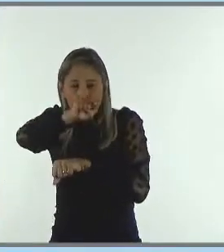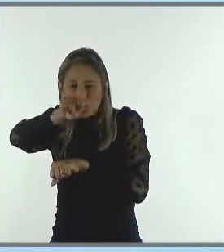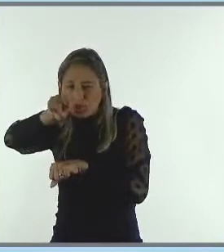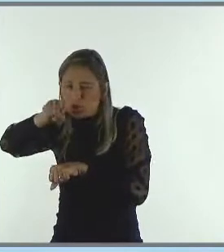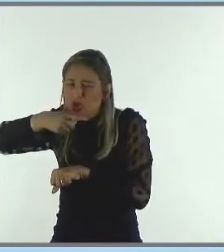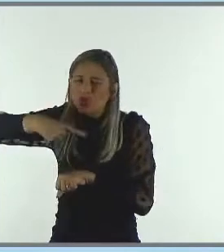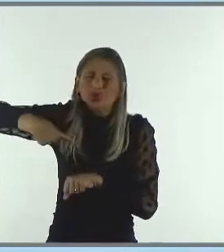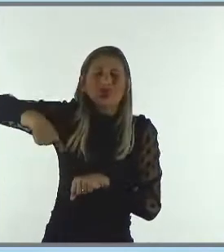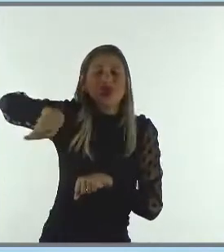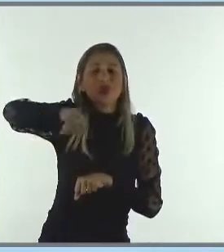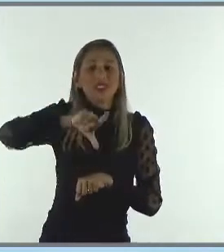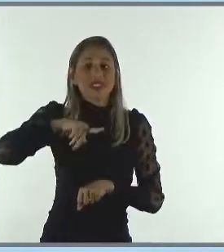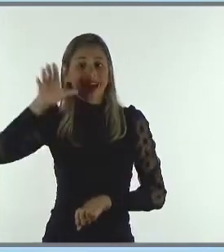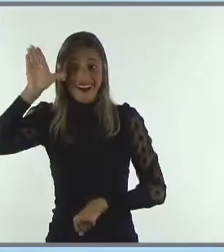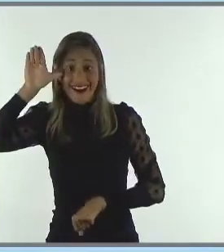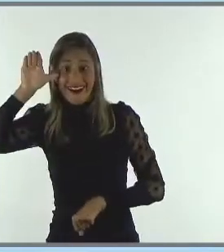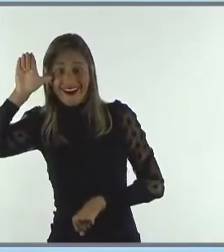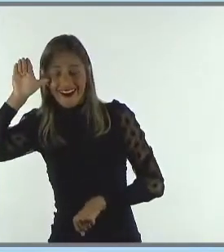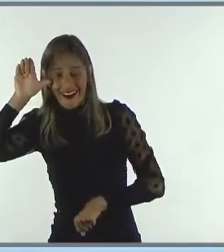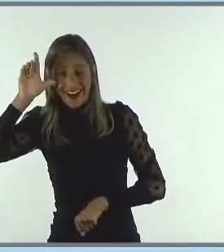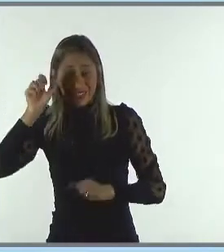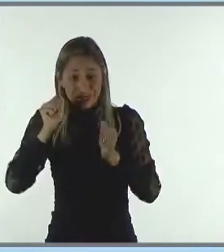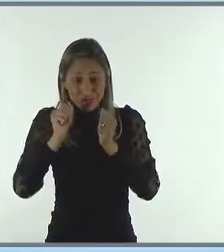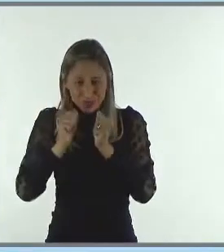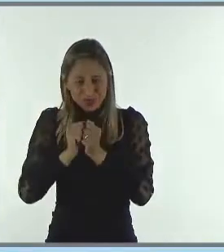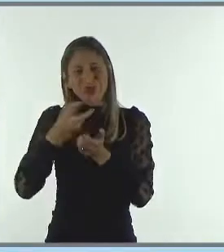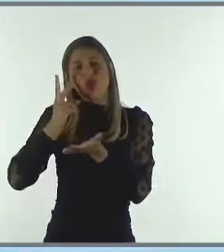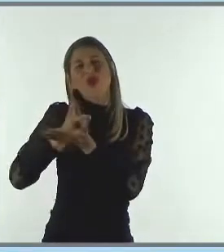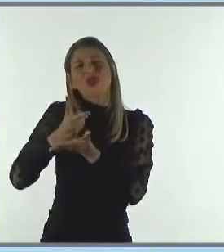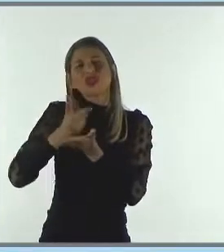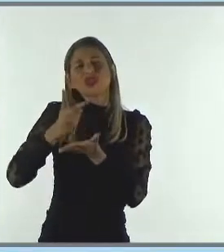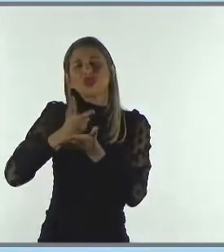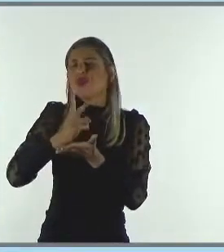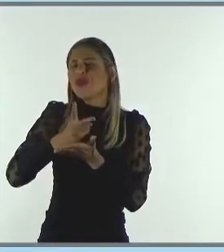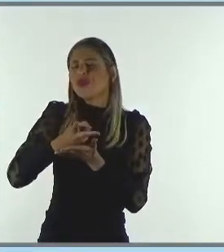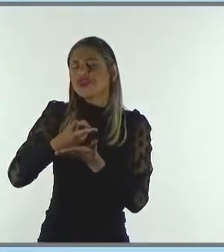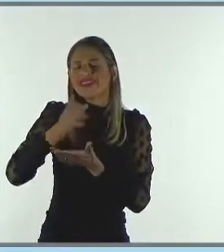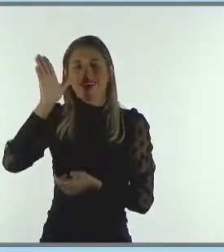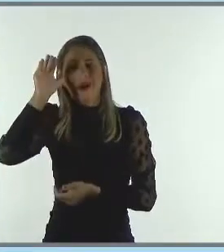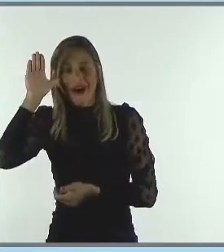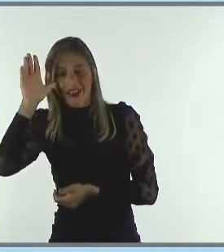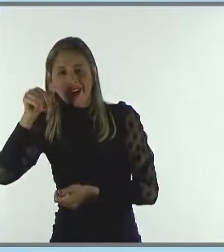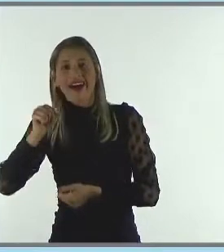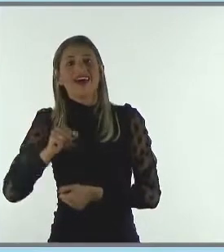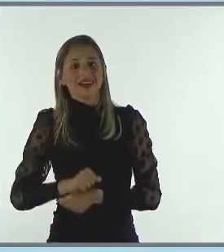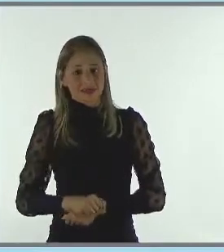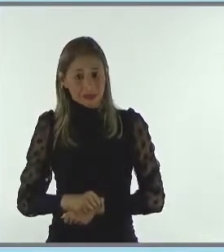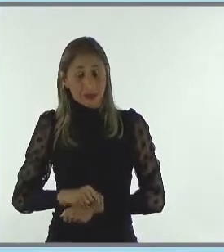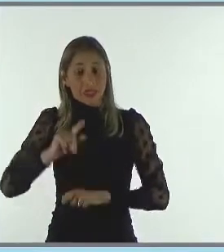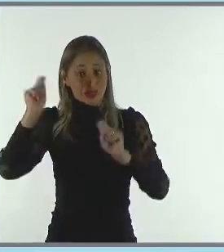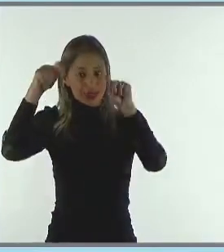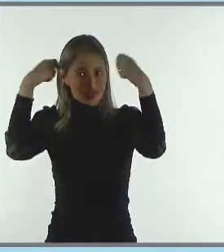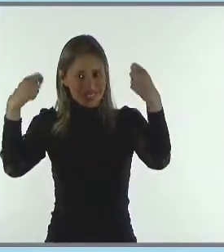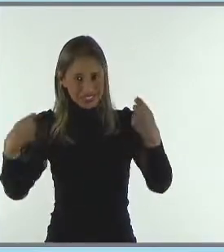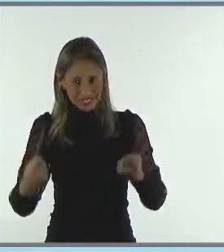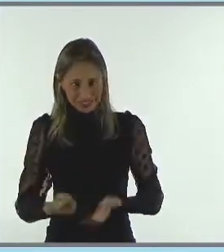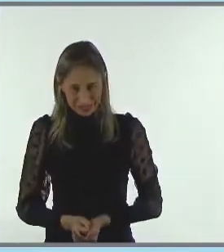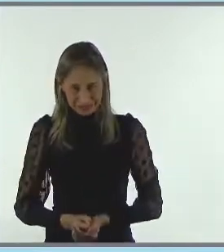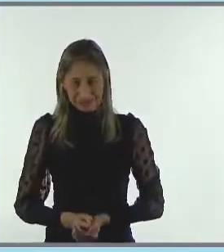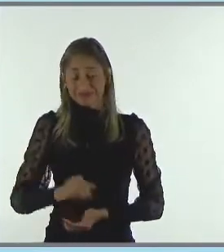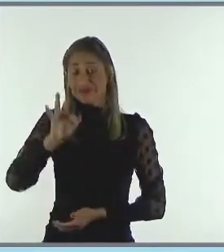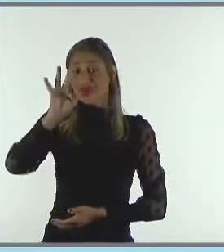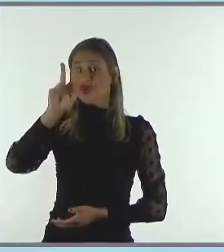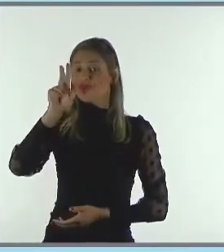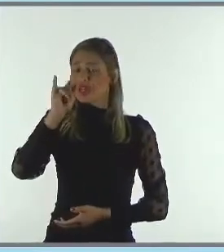que estão aqui nesse momento acompanhando, continuem acompanhando essa edição do festival. O FLI